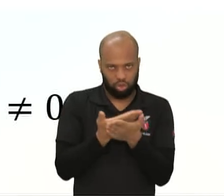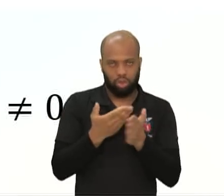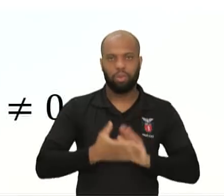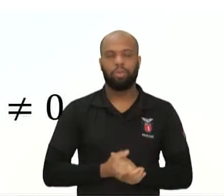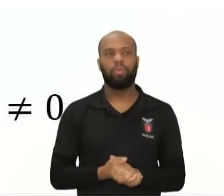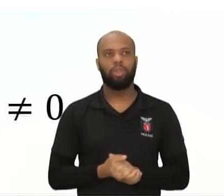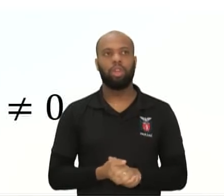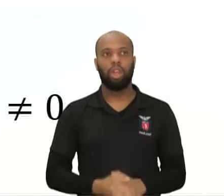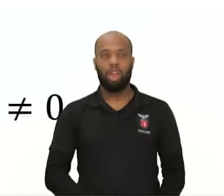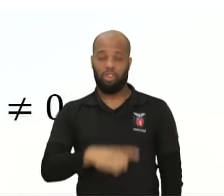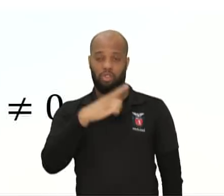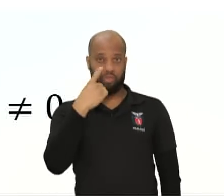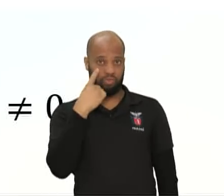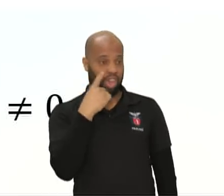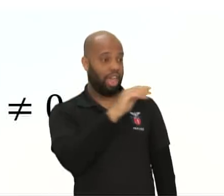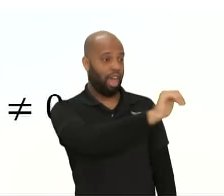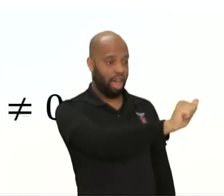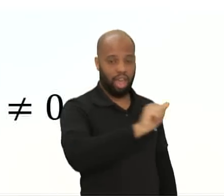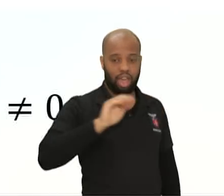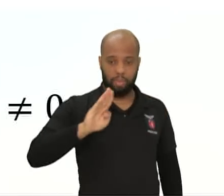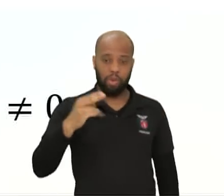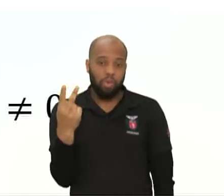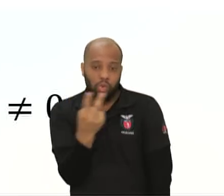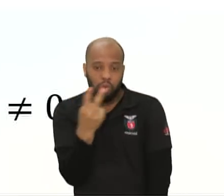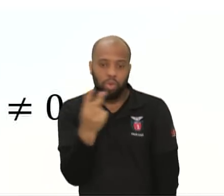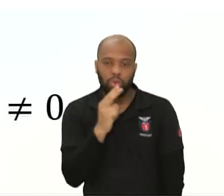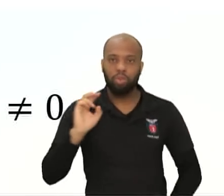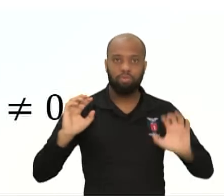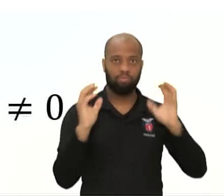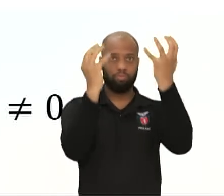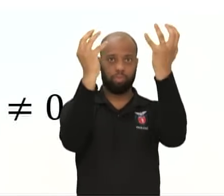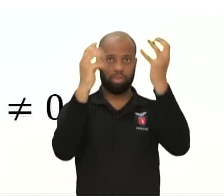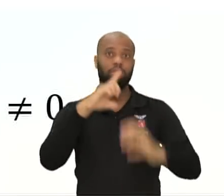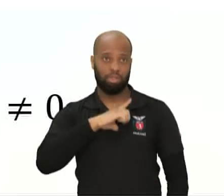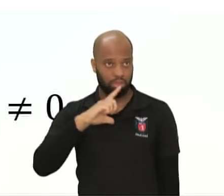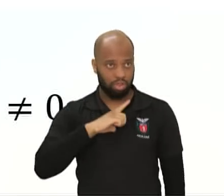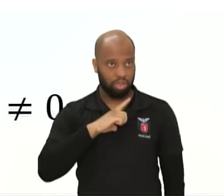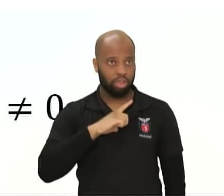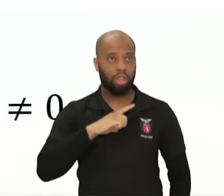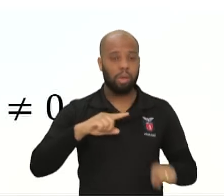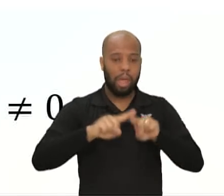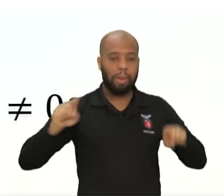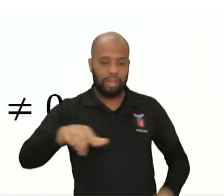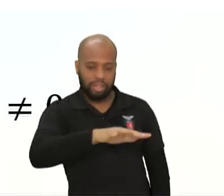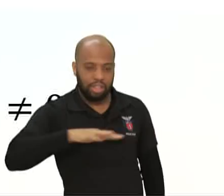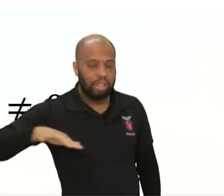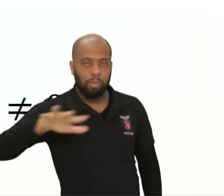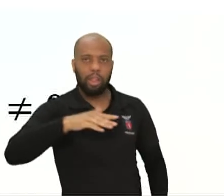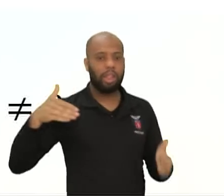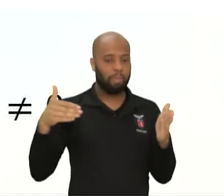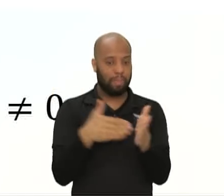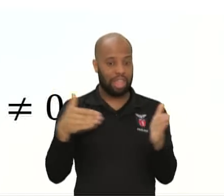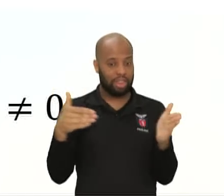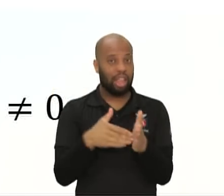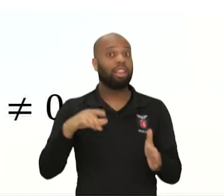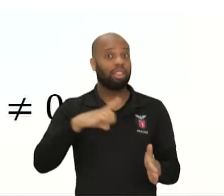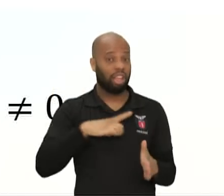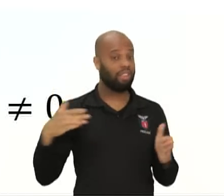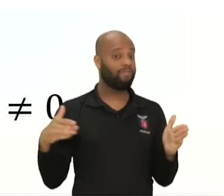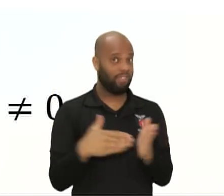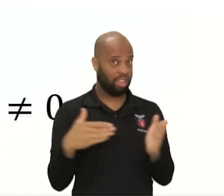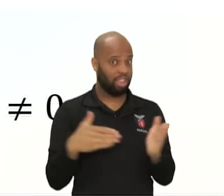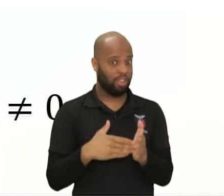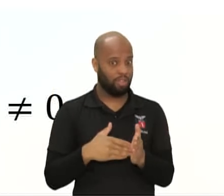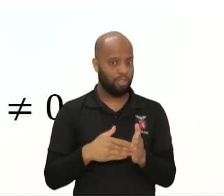lá, sejam A e B eventos, certo? De um espaço finito, um espaço amostral finito,